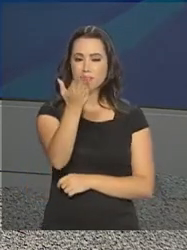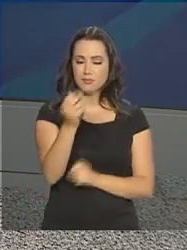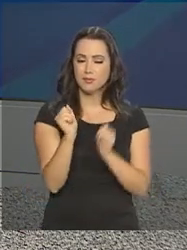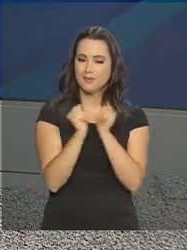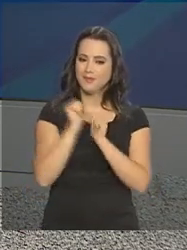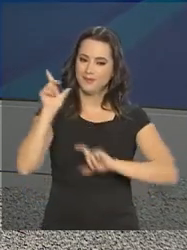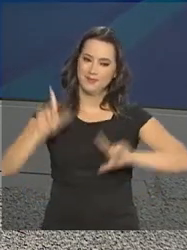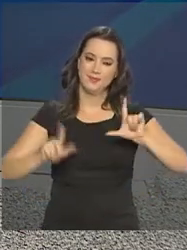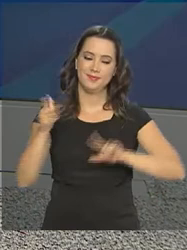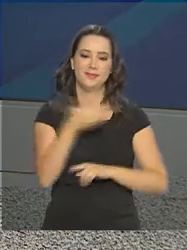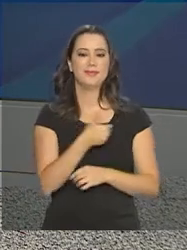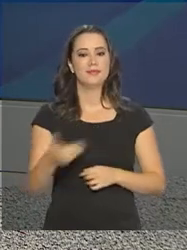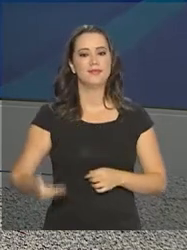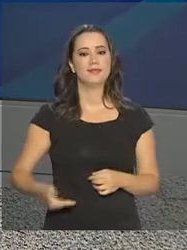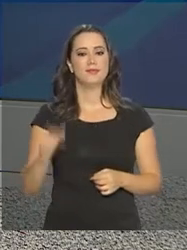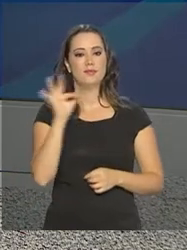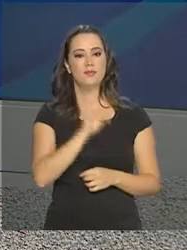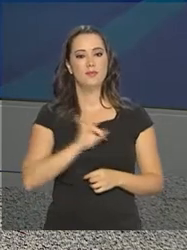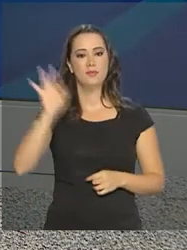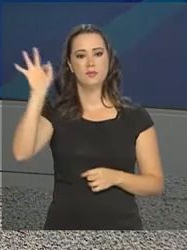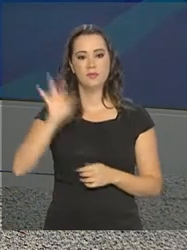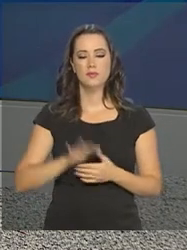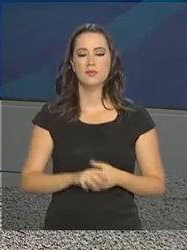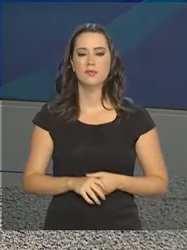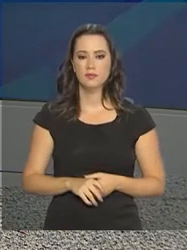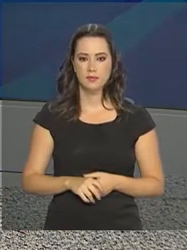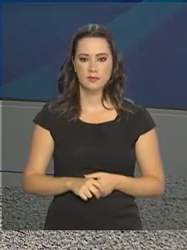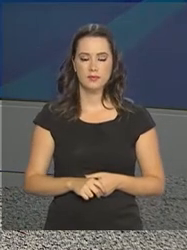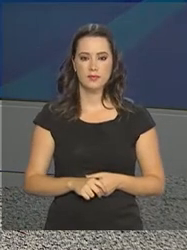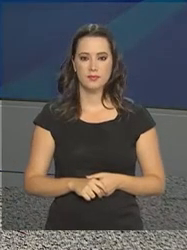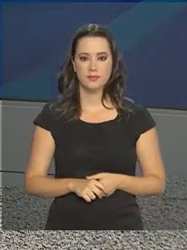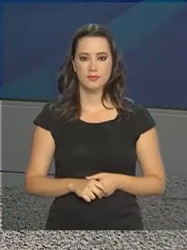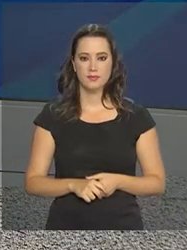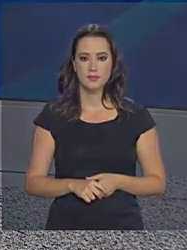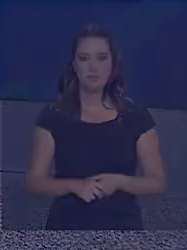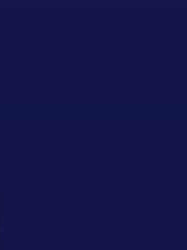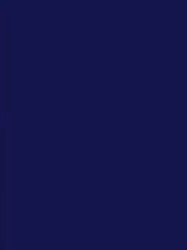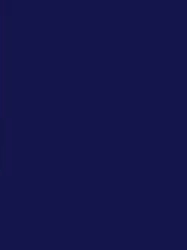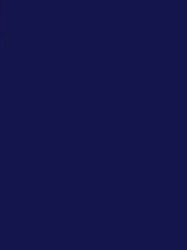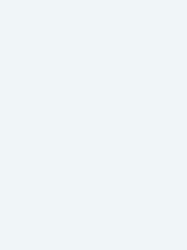pra você continue com a gente aqui na nbr a tv do governo federal